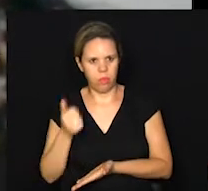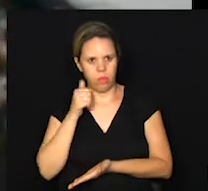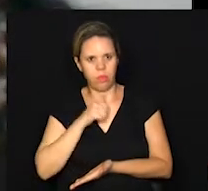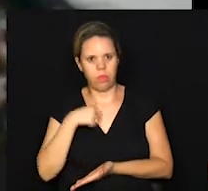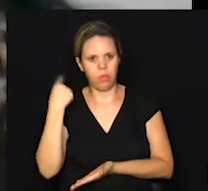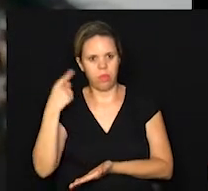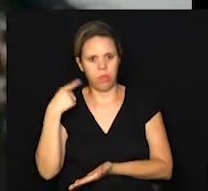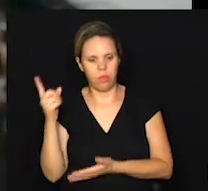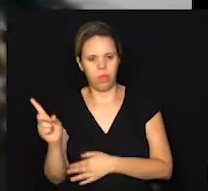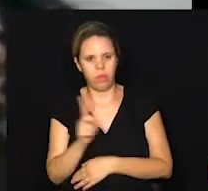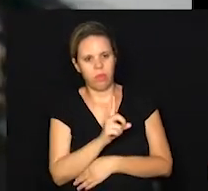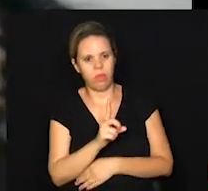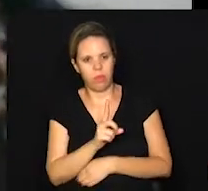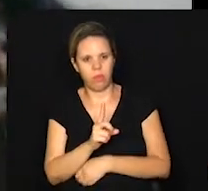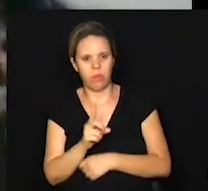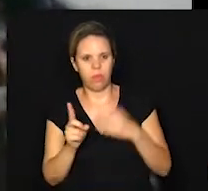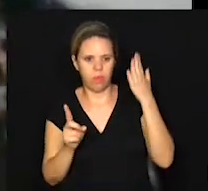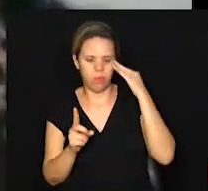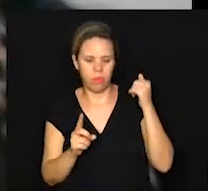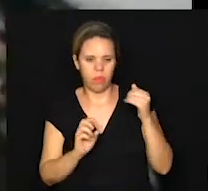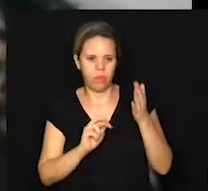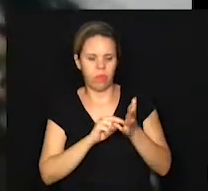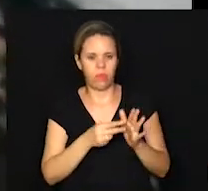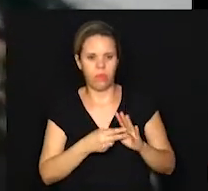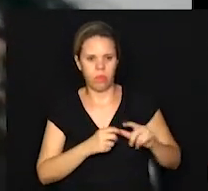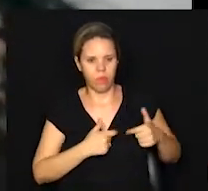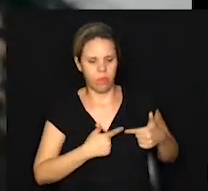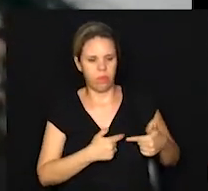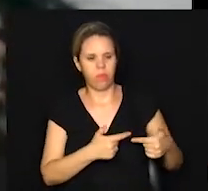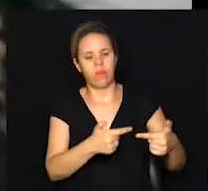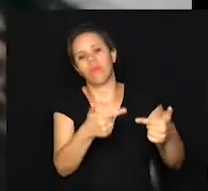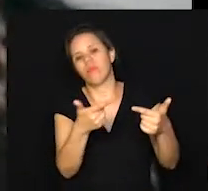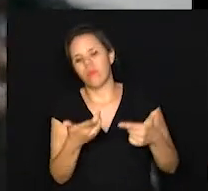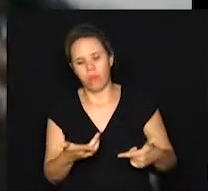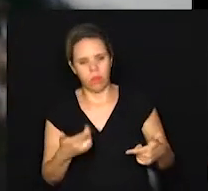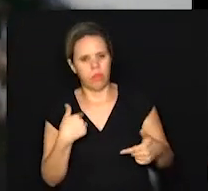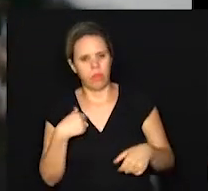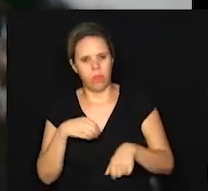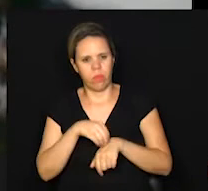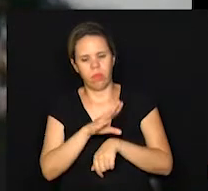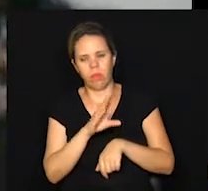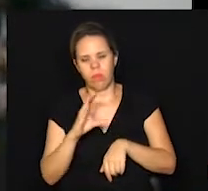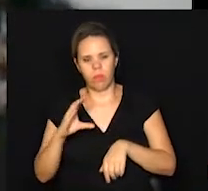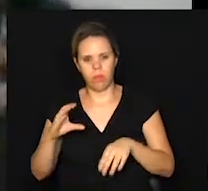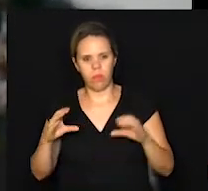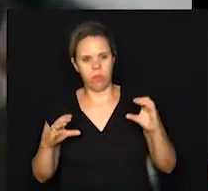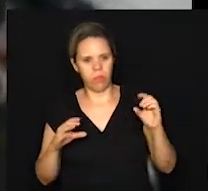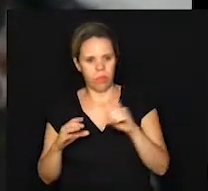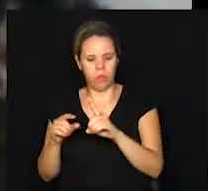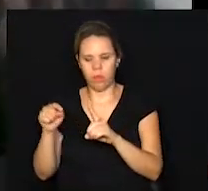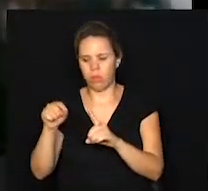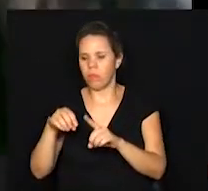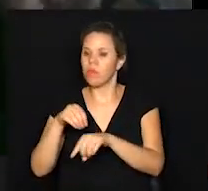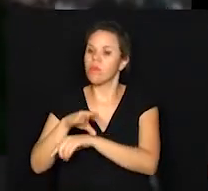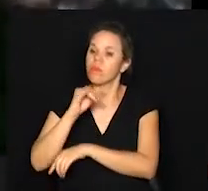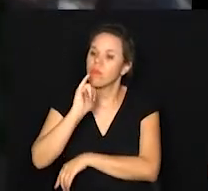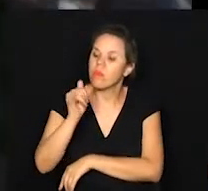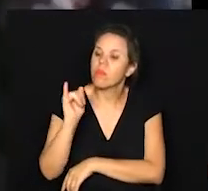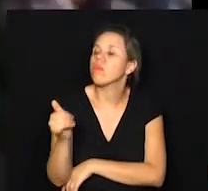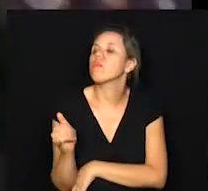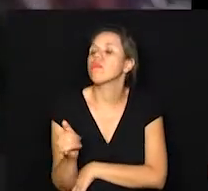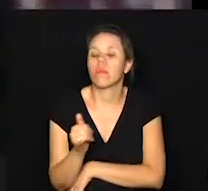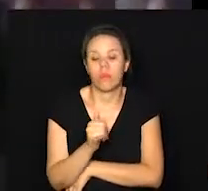que chega aqui e diz que entende de guerra. E eu levei isso para a coordenação. E